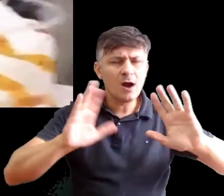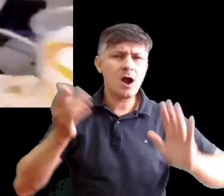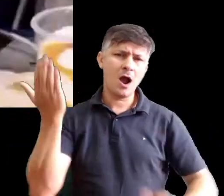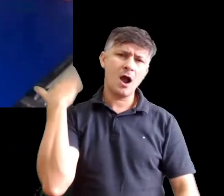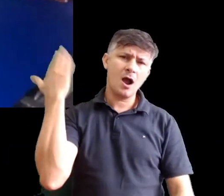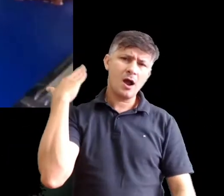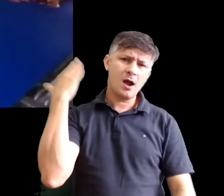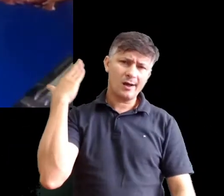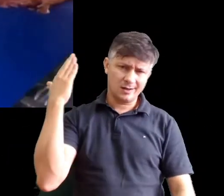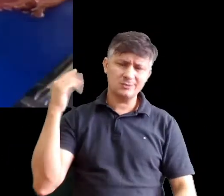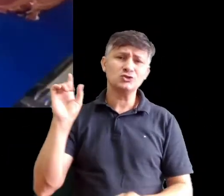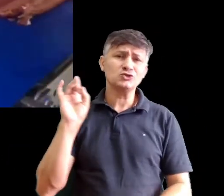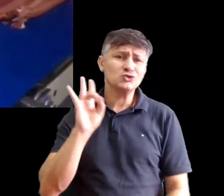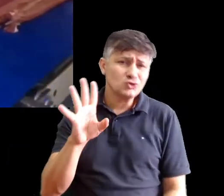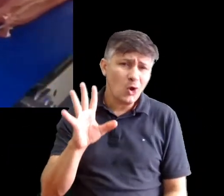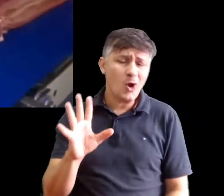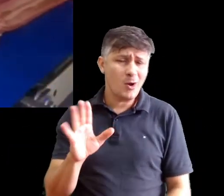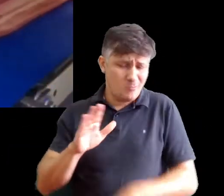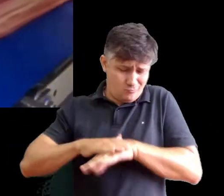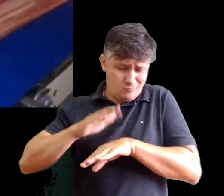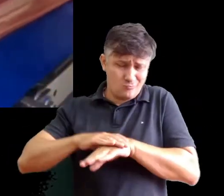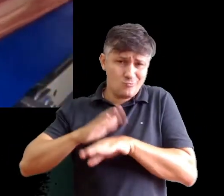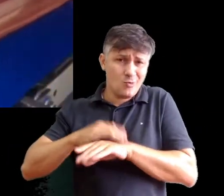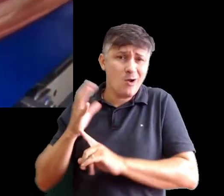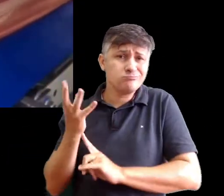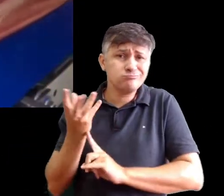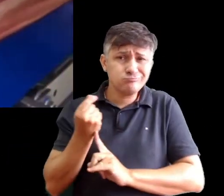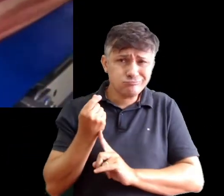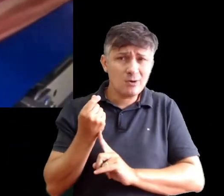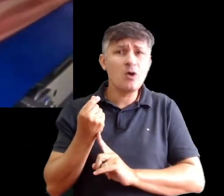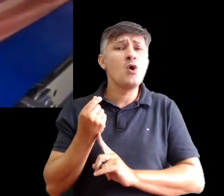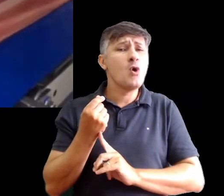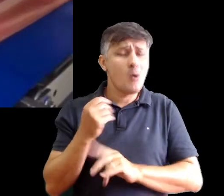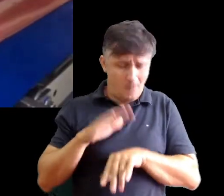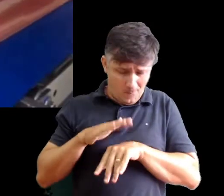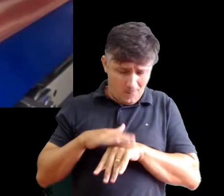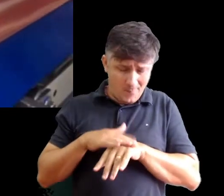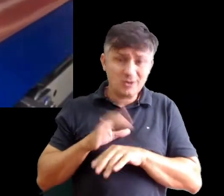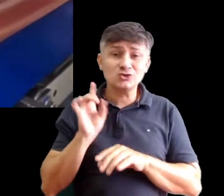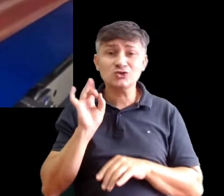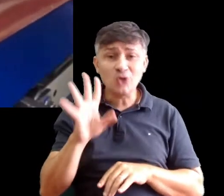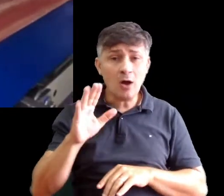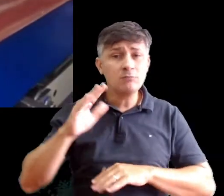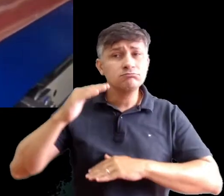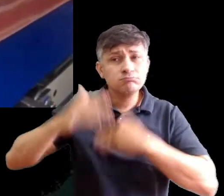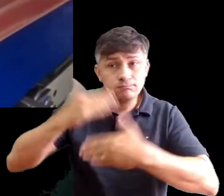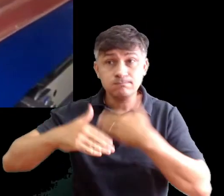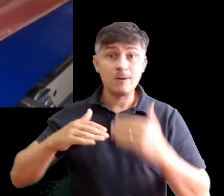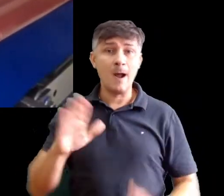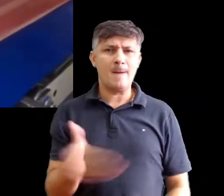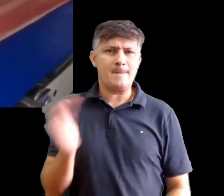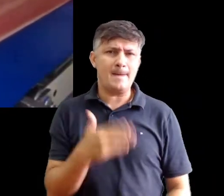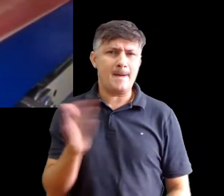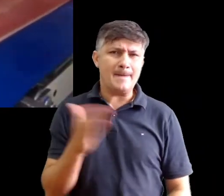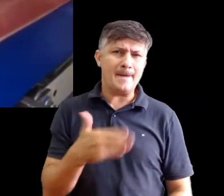eram realizadas apenas artesanalmente passaram a ser executadas por máquinas em uma linha de produção.